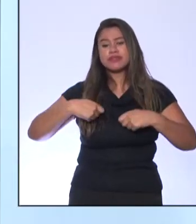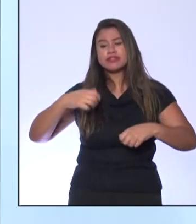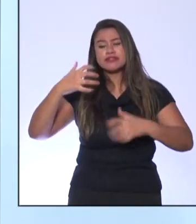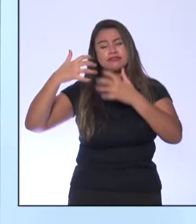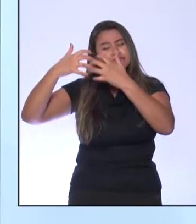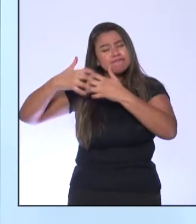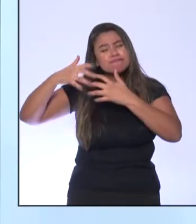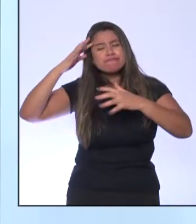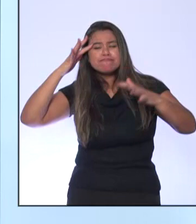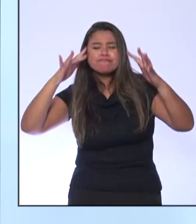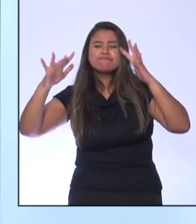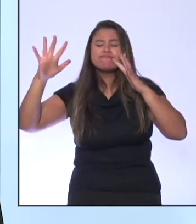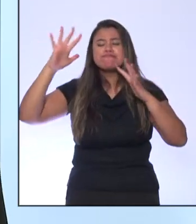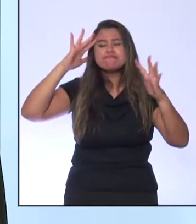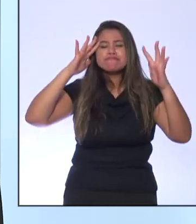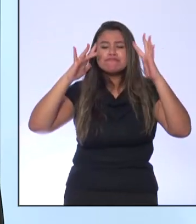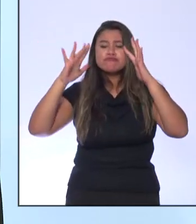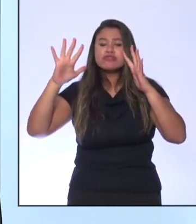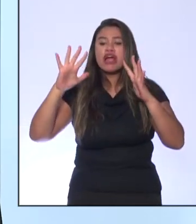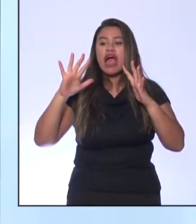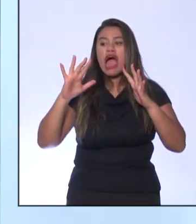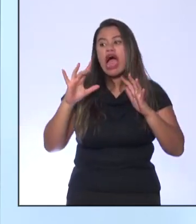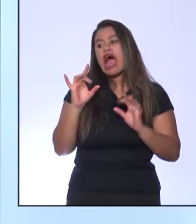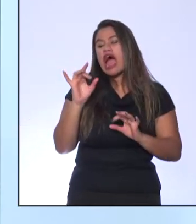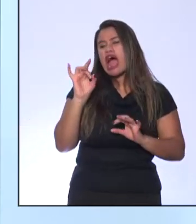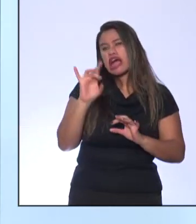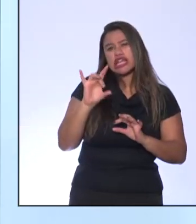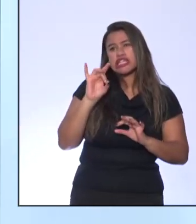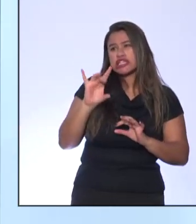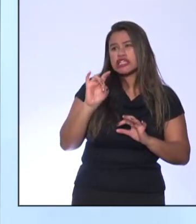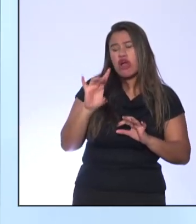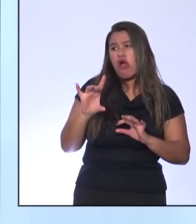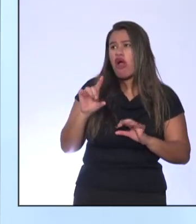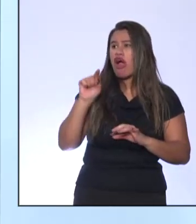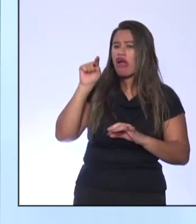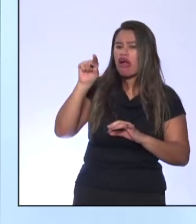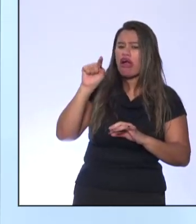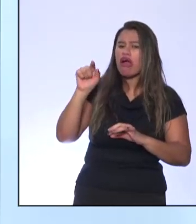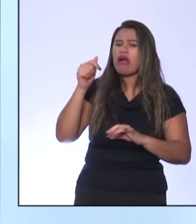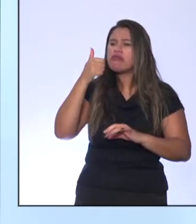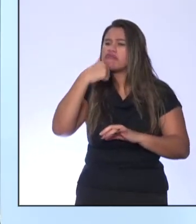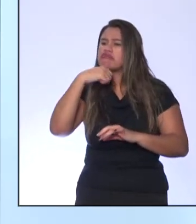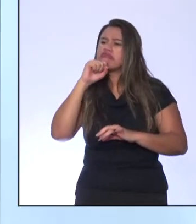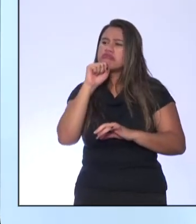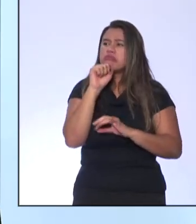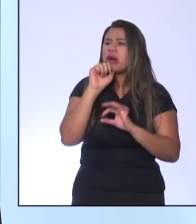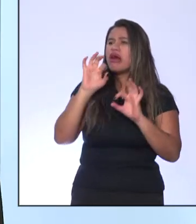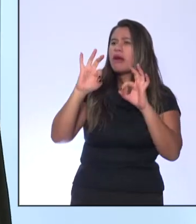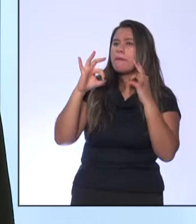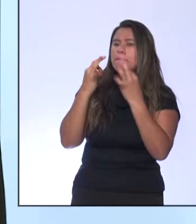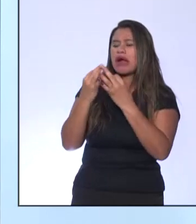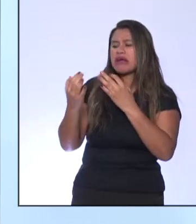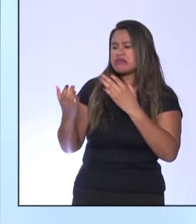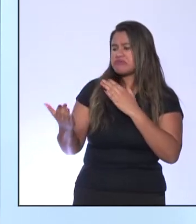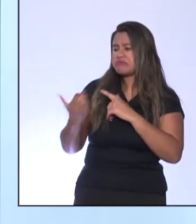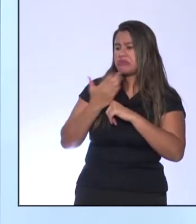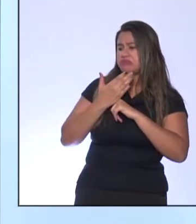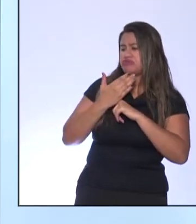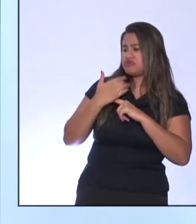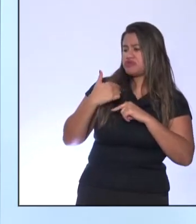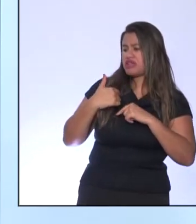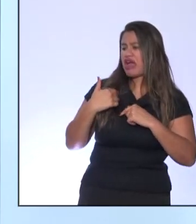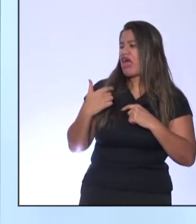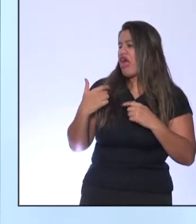neste momento. Não basta simplesmente questionar e falar, não, isso não tem a ver com os meus interesses, eu não quero, então eu não